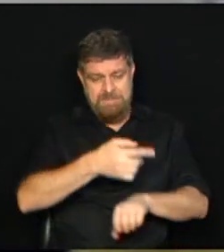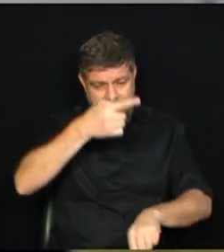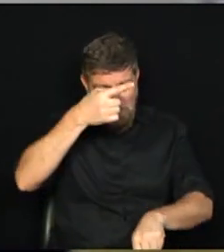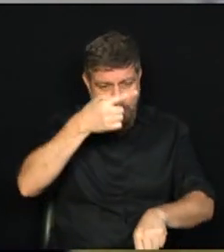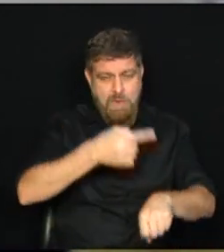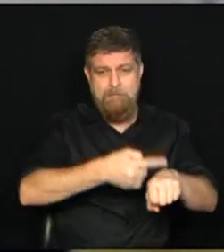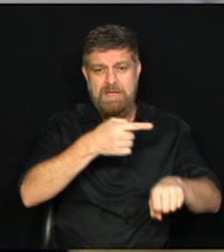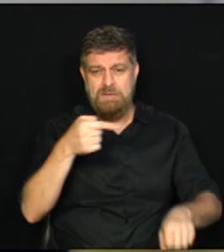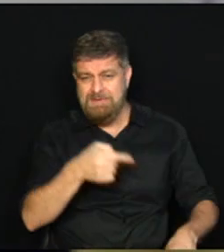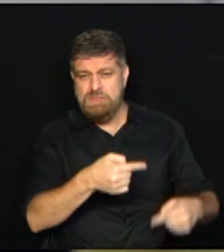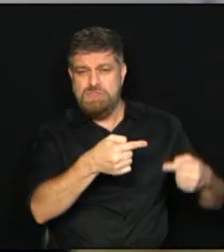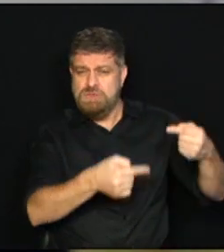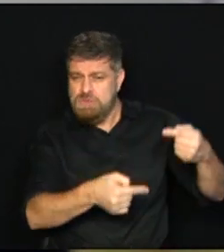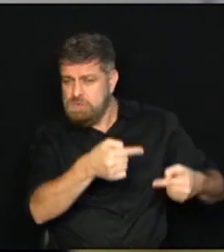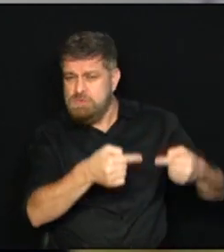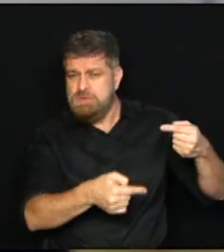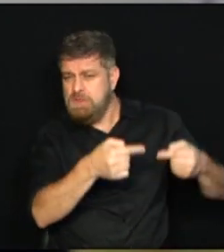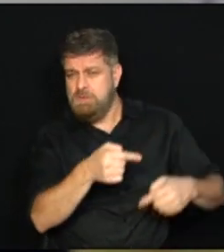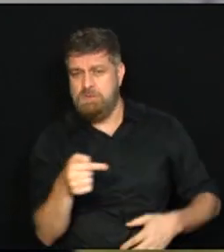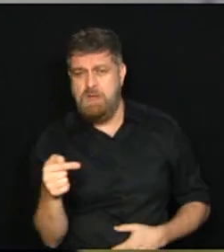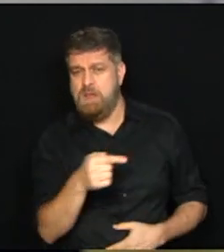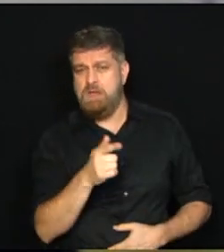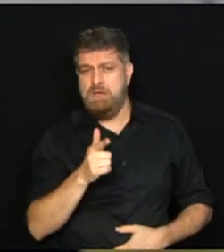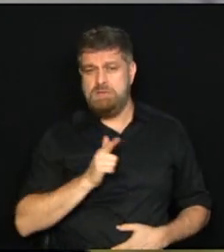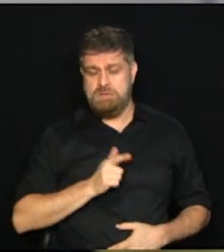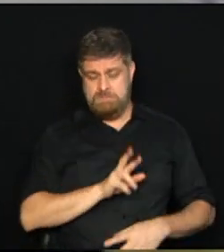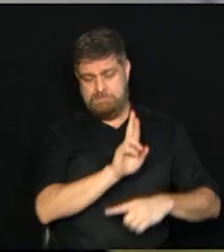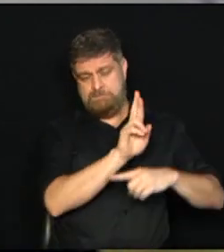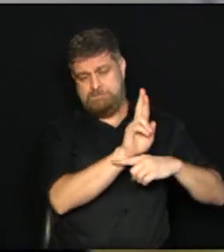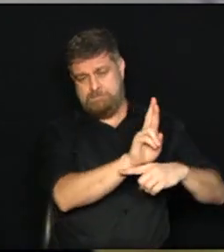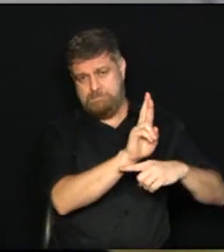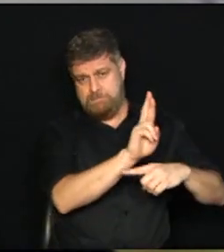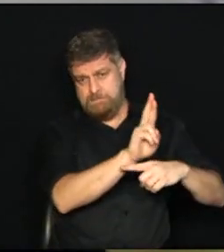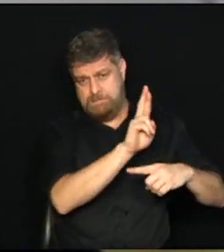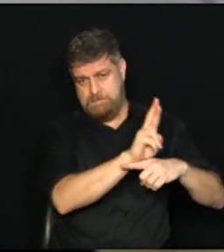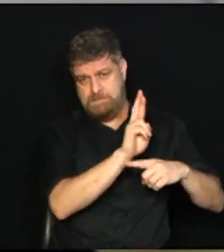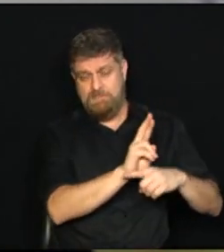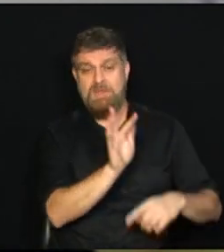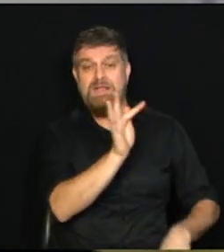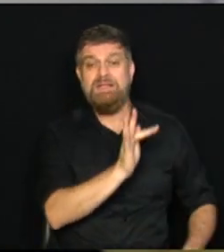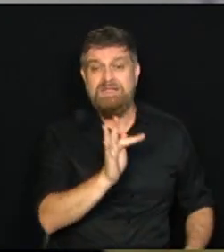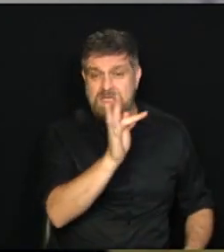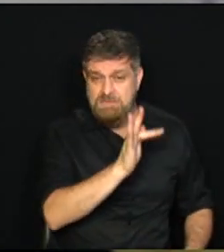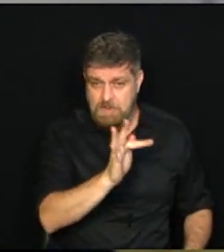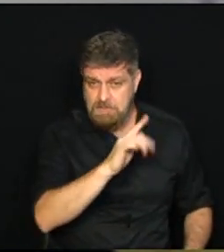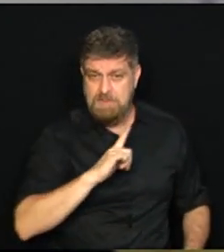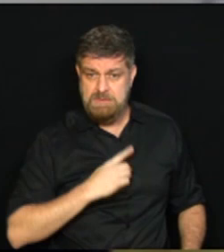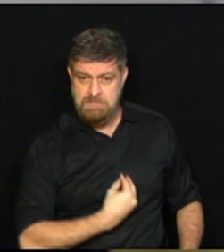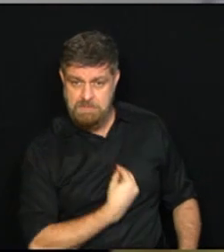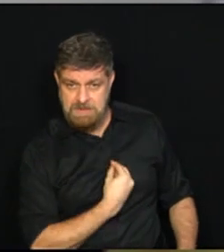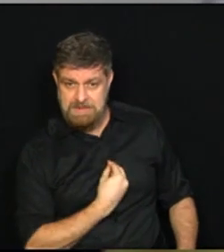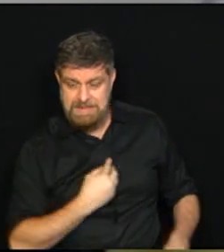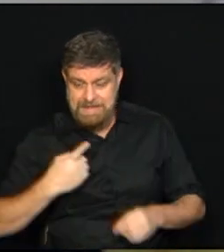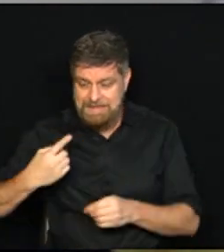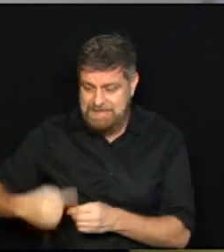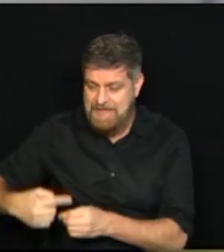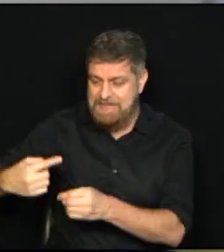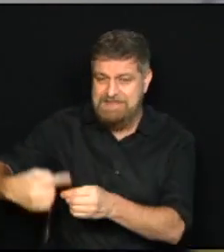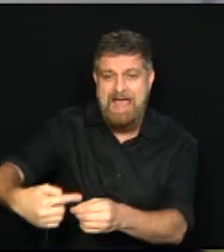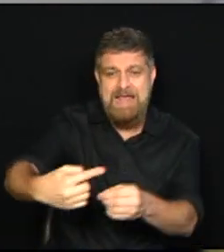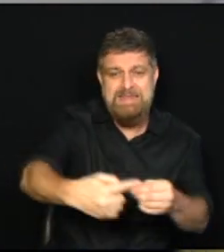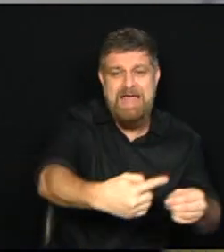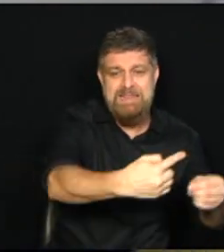de discussão, onde haviam representantes das universidades e também das cidades vizinhas, da